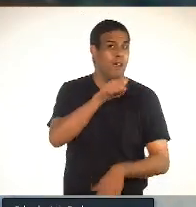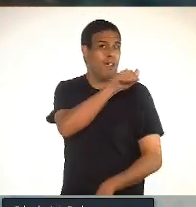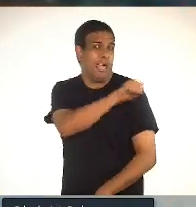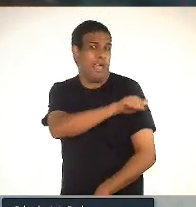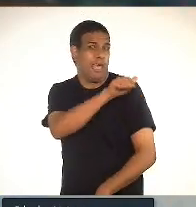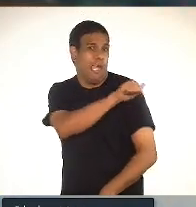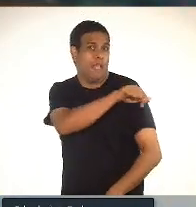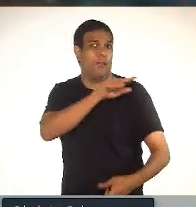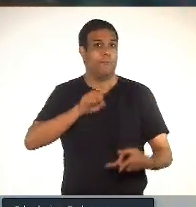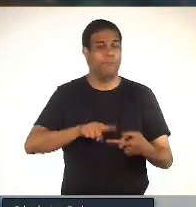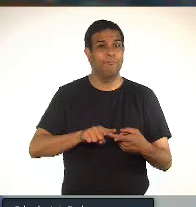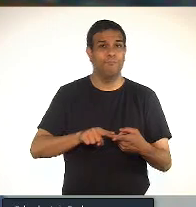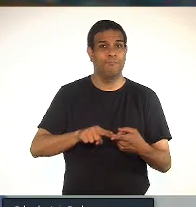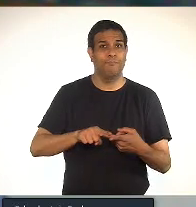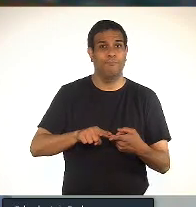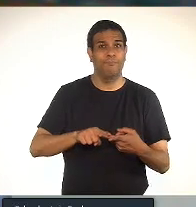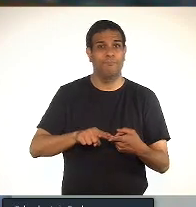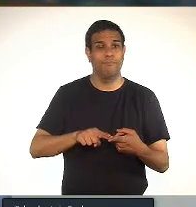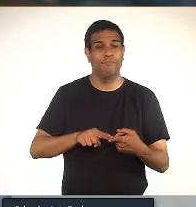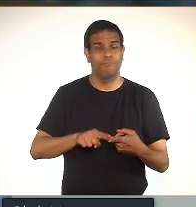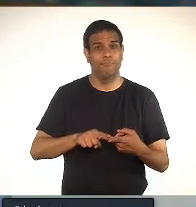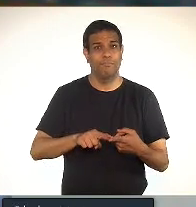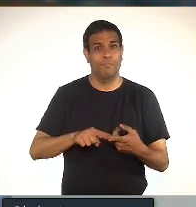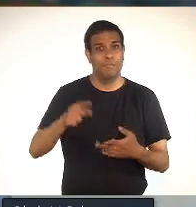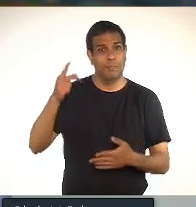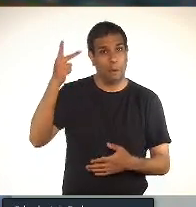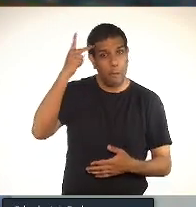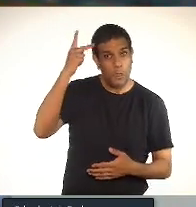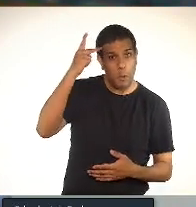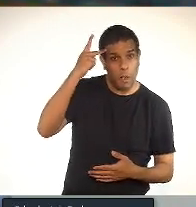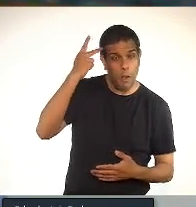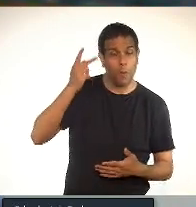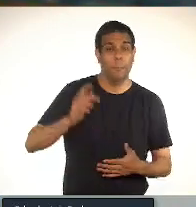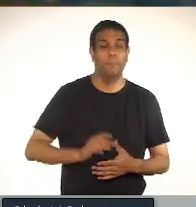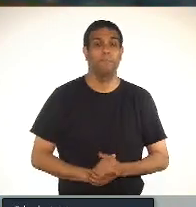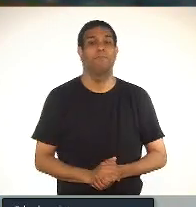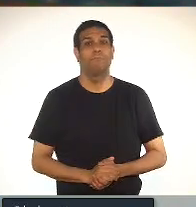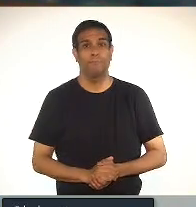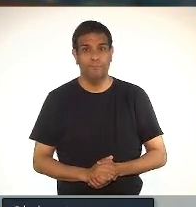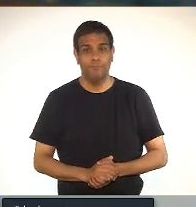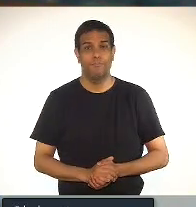Janeiro e da cidade de São Paulo.